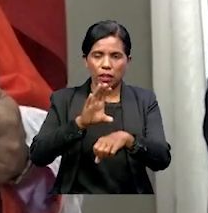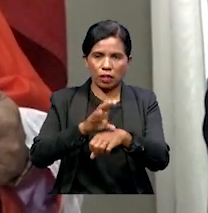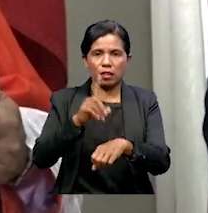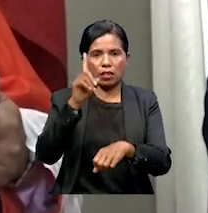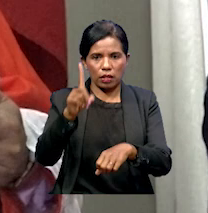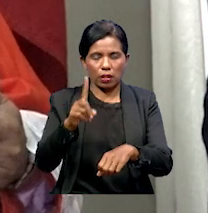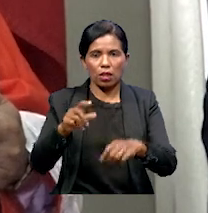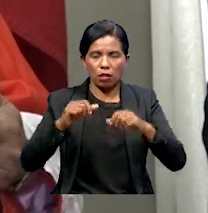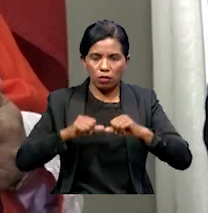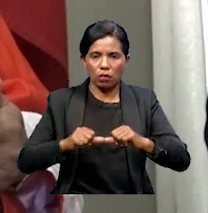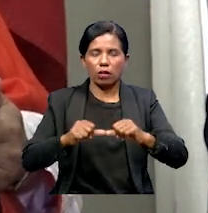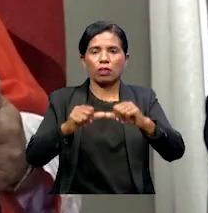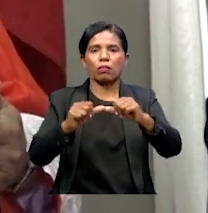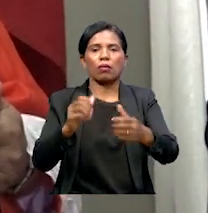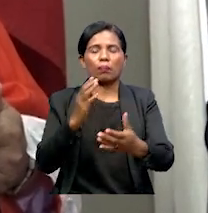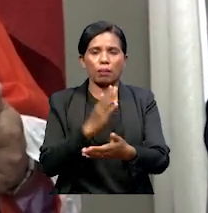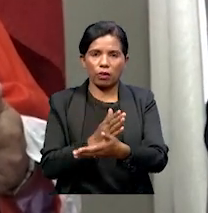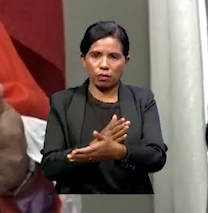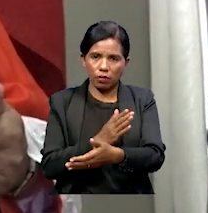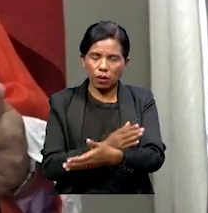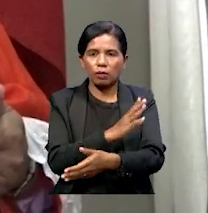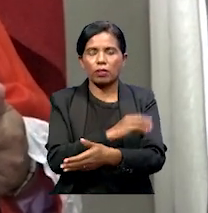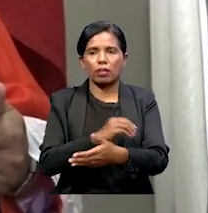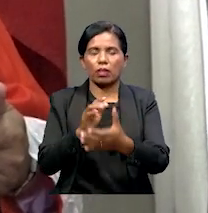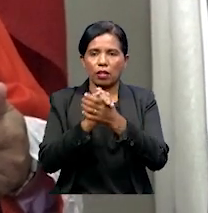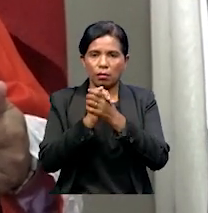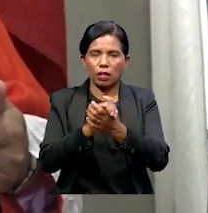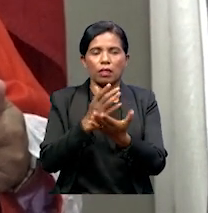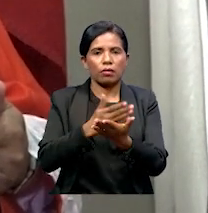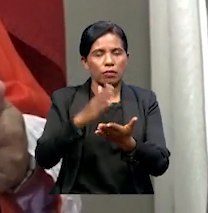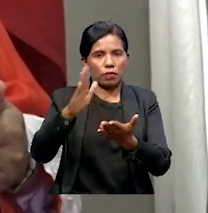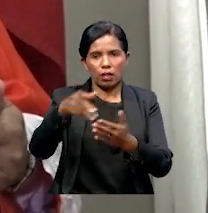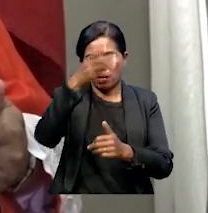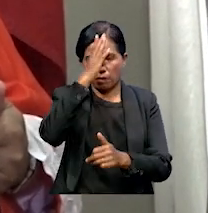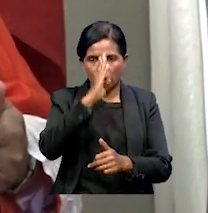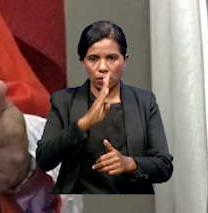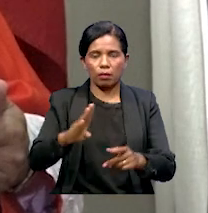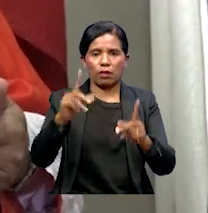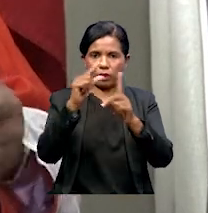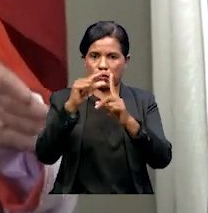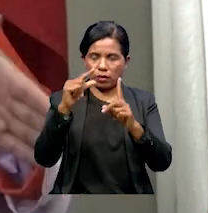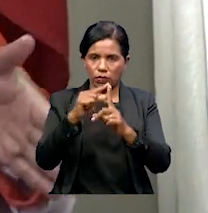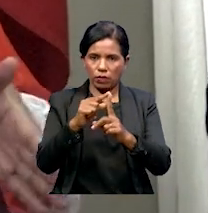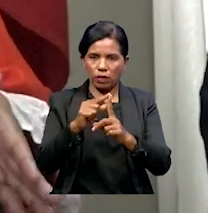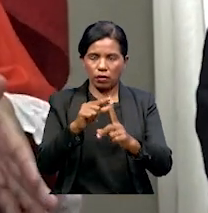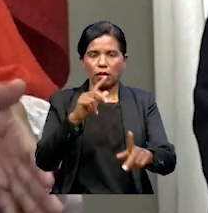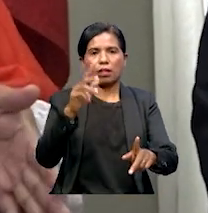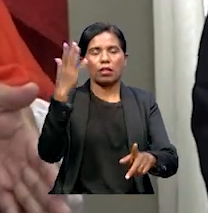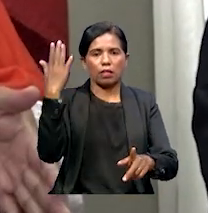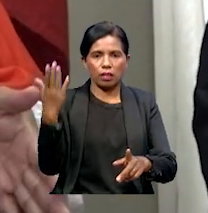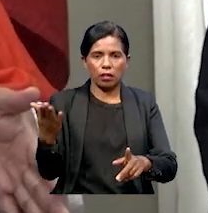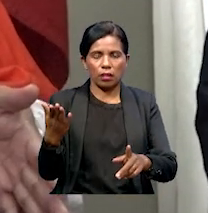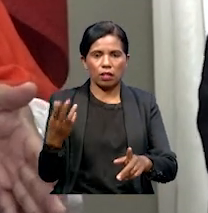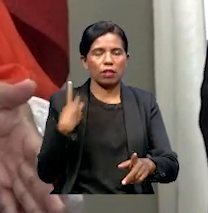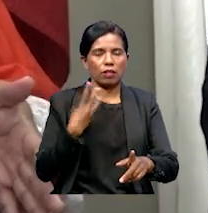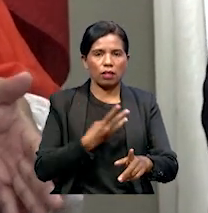continua, raguras, Hamedi, Haklaken, Maroma Tini Yufuar, Ihak, kita